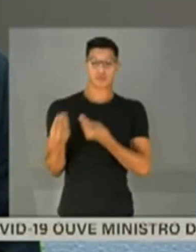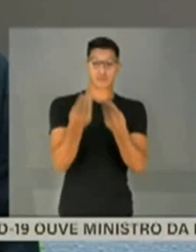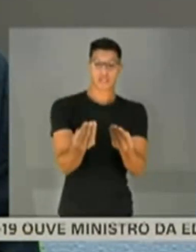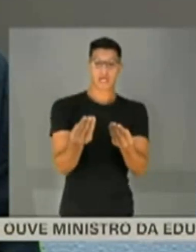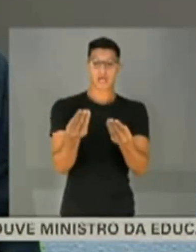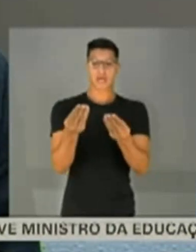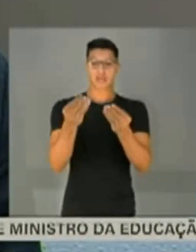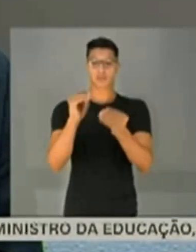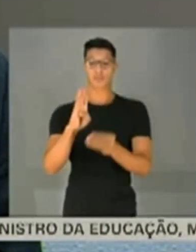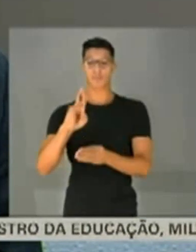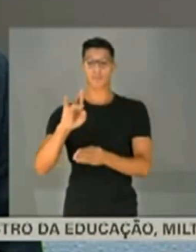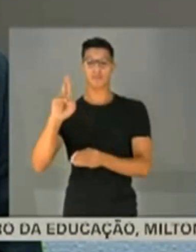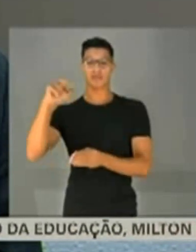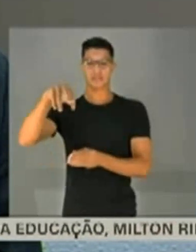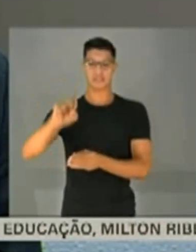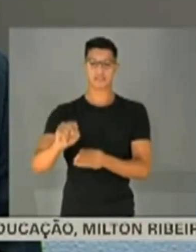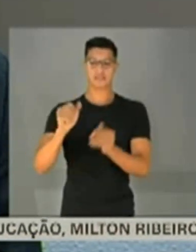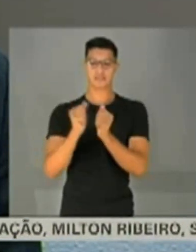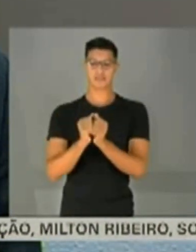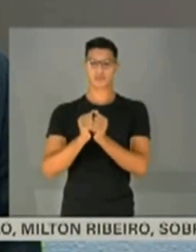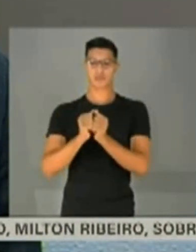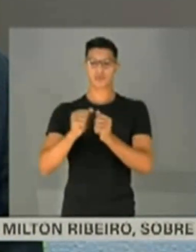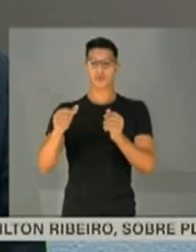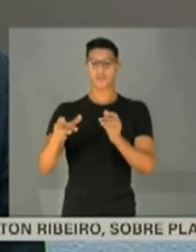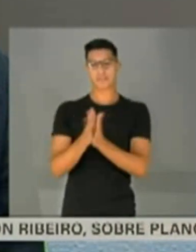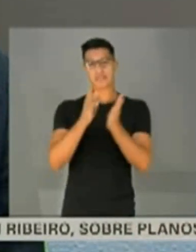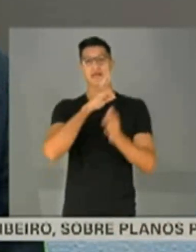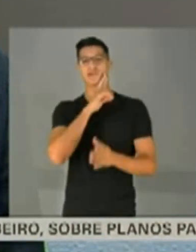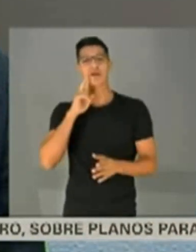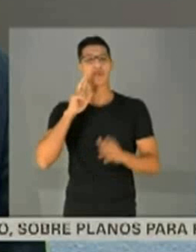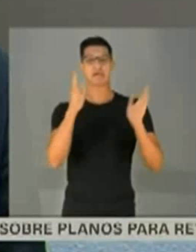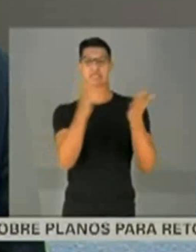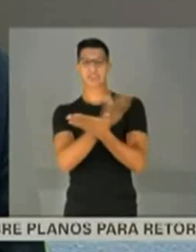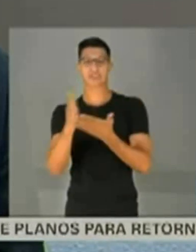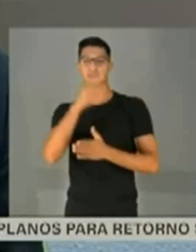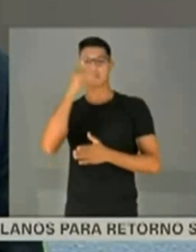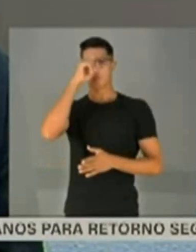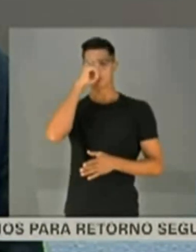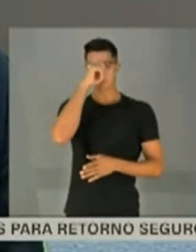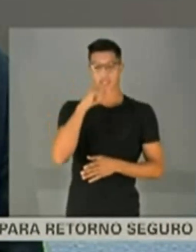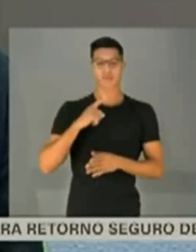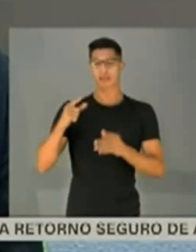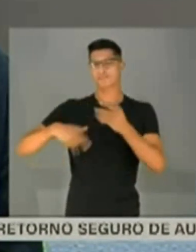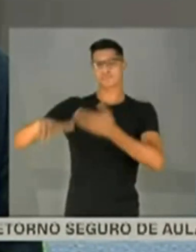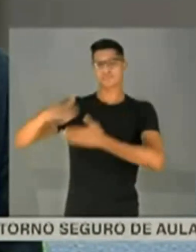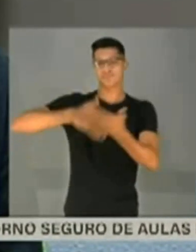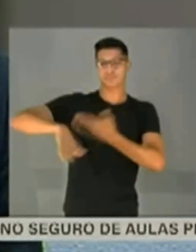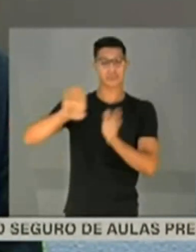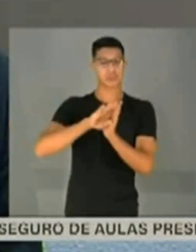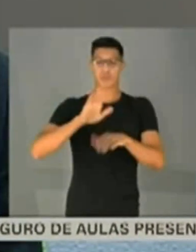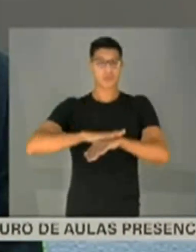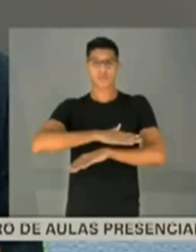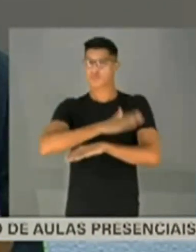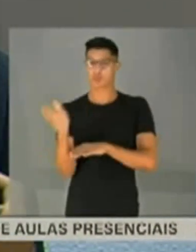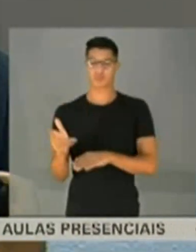Mart, com o Greens, com as restaurantes, e alguns hospitais. Então ele tem recorrência, ele tem produto o tempo todo.